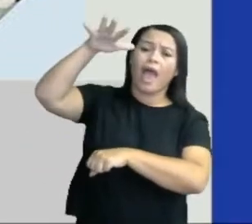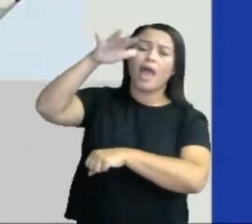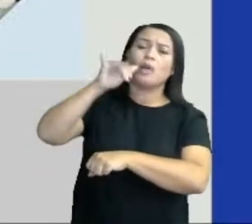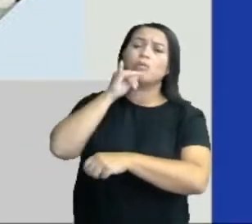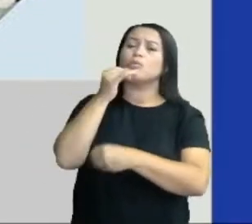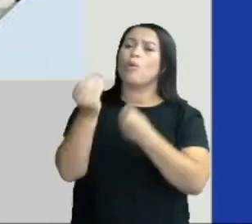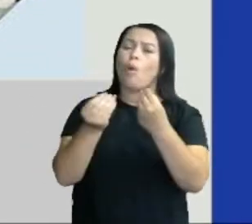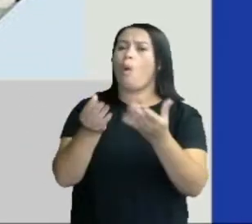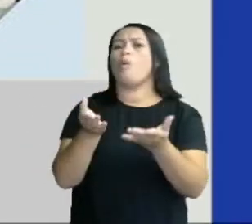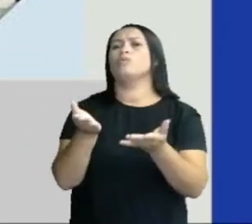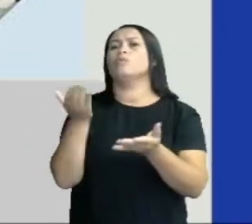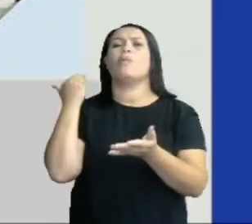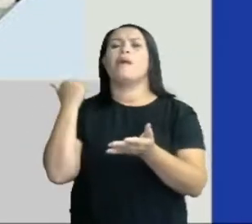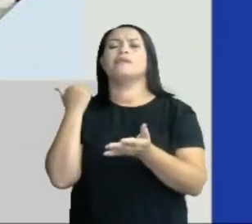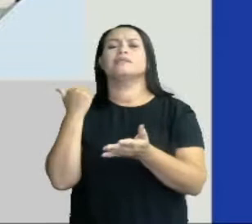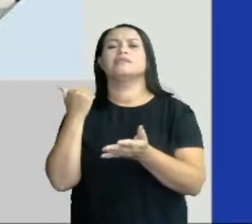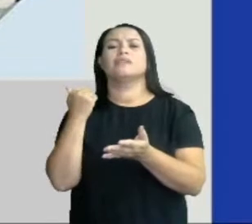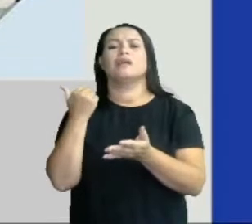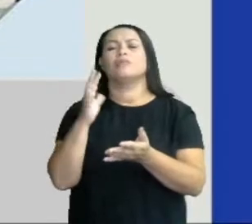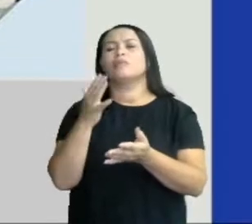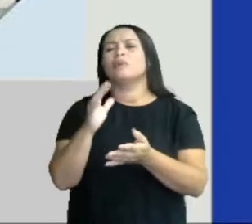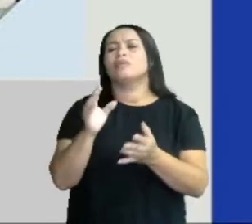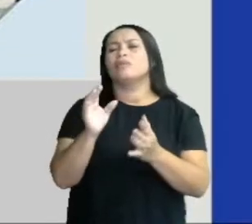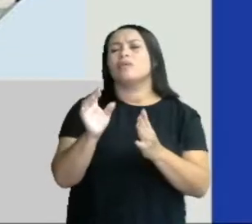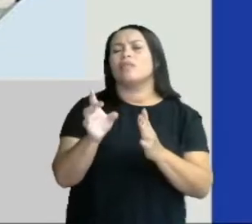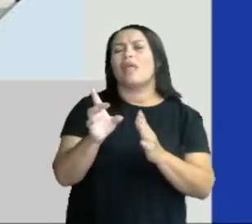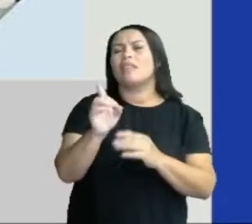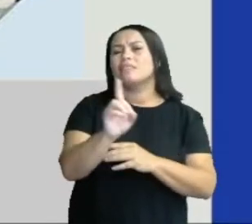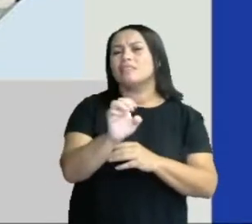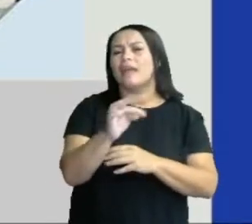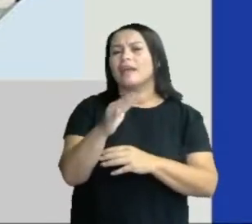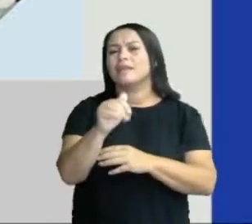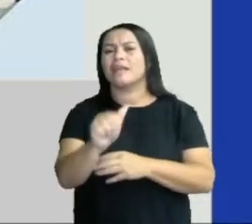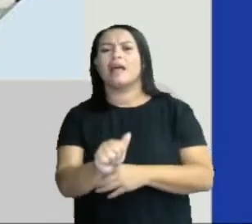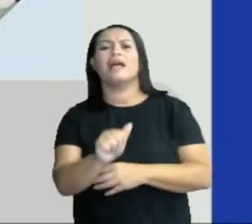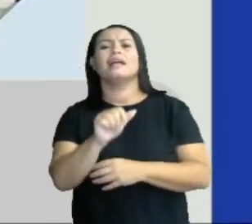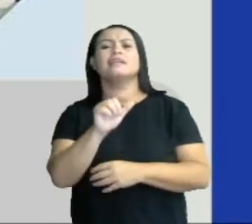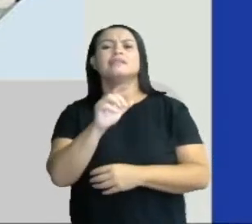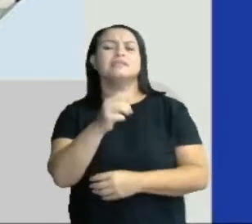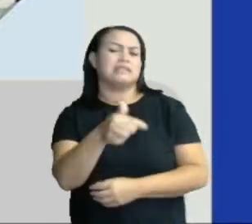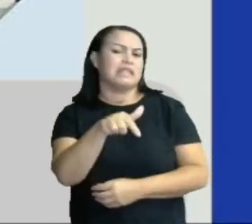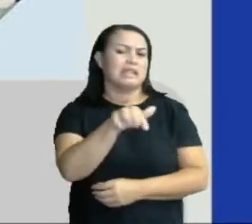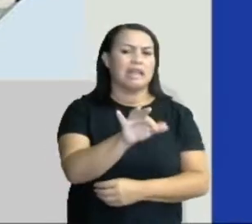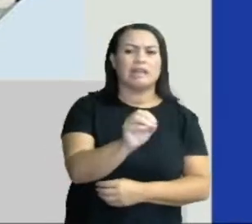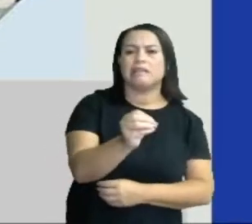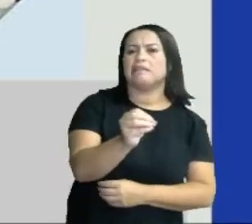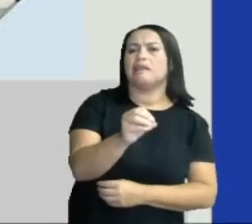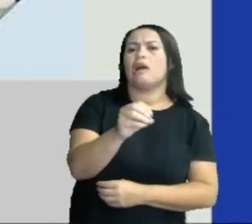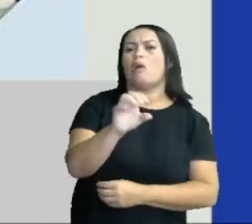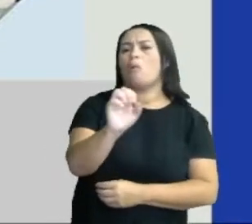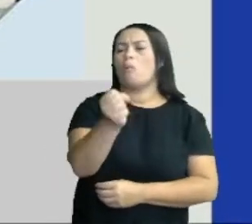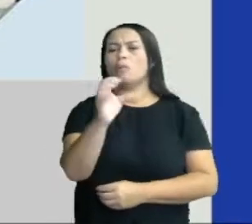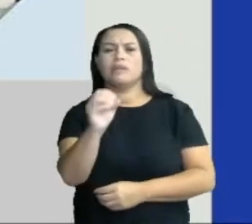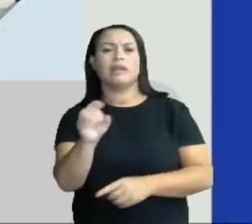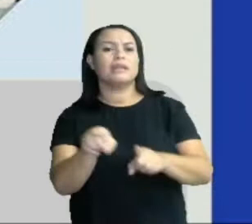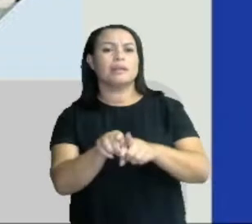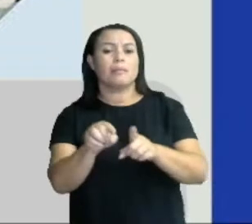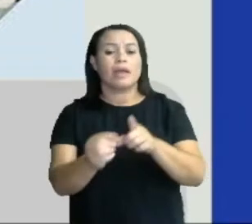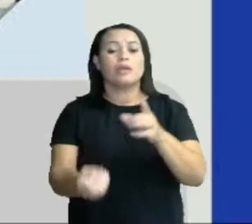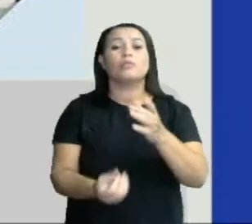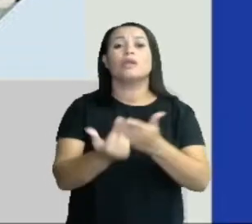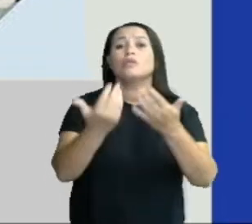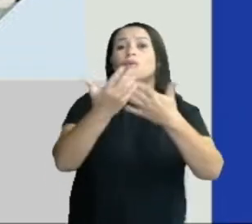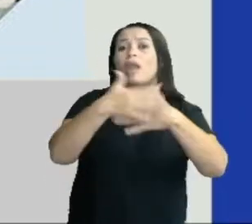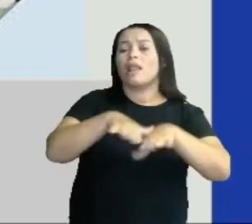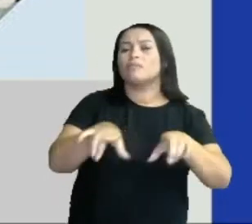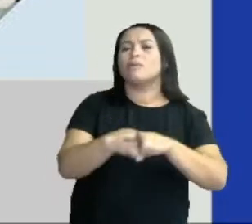né, já na década de 70 e 80 já dispunha-se desse mecanismo, né, e naturalmente com o surgimento dessa tecnologia